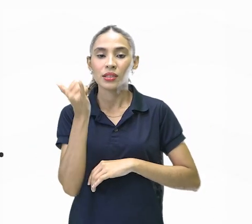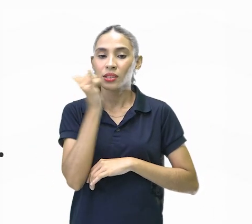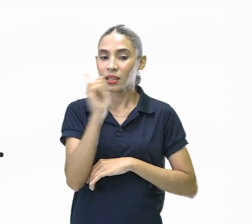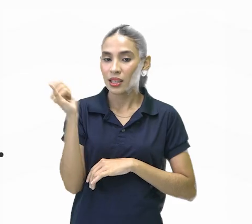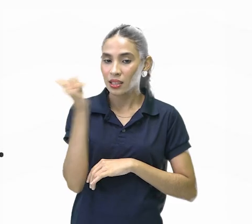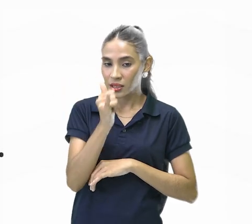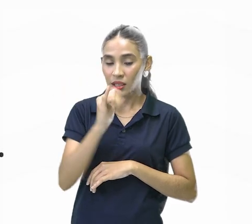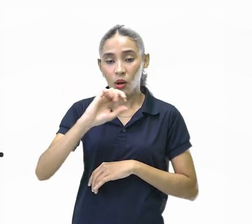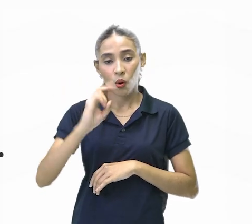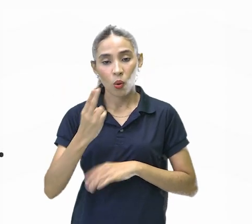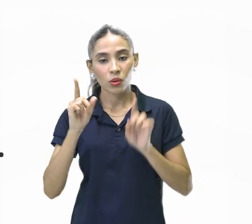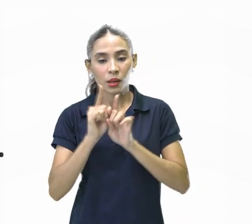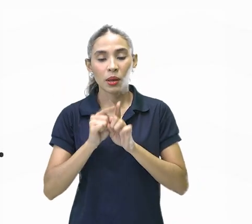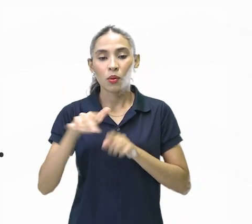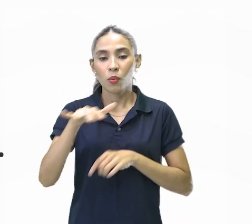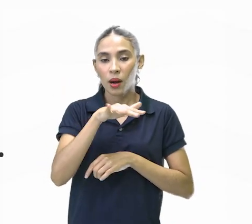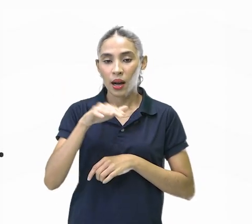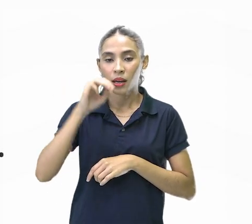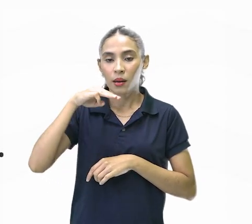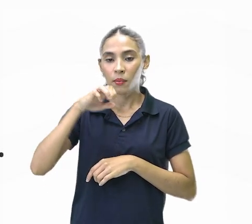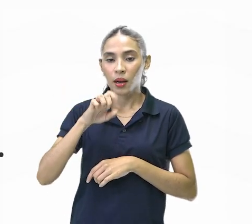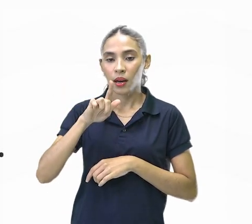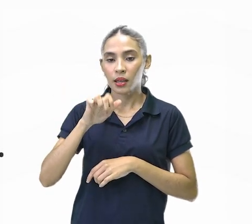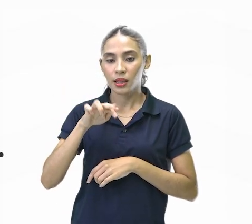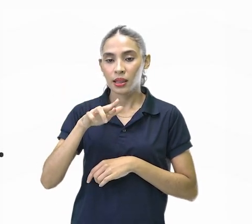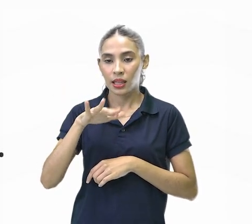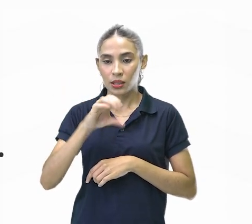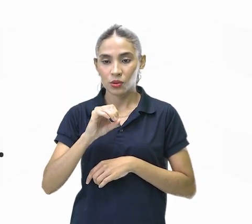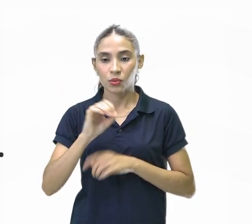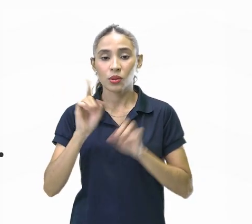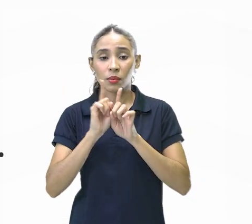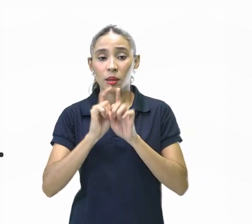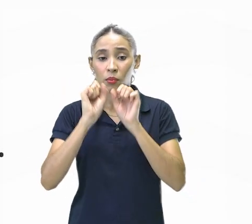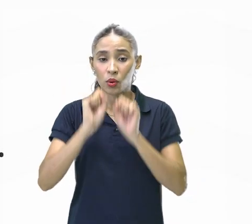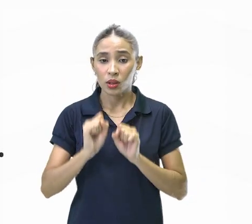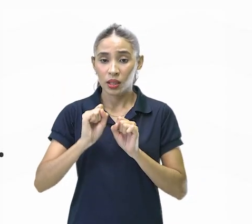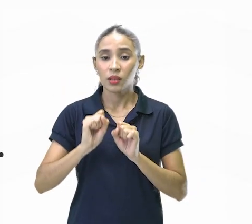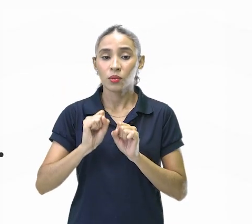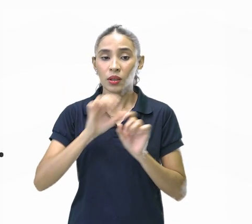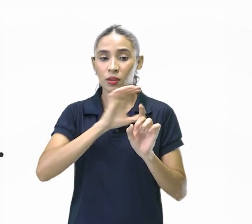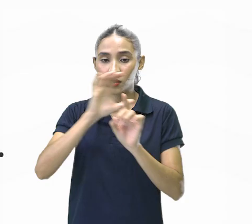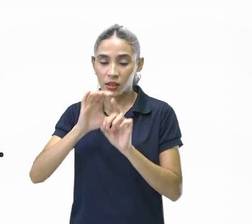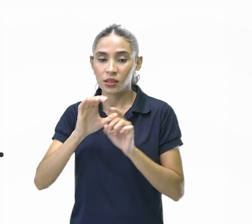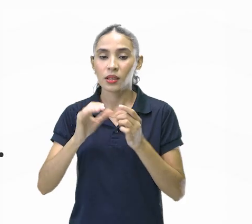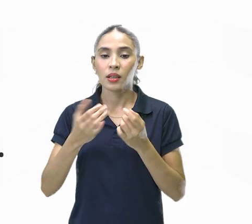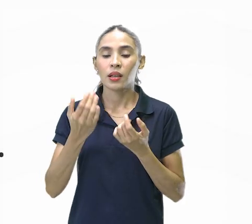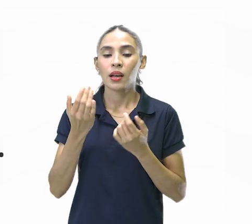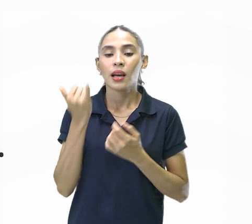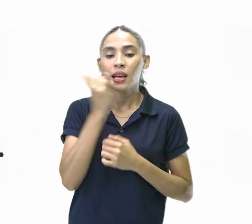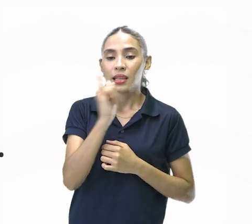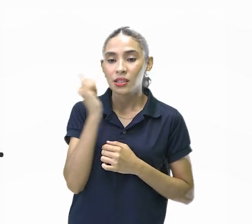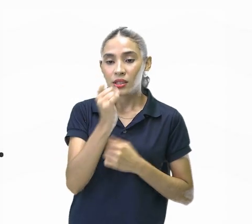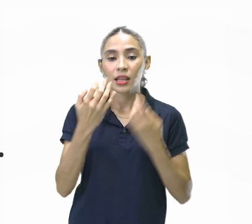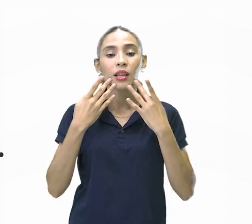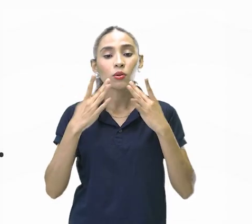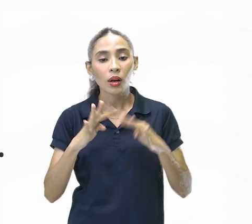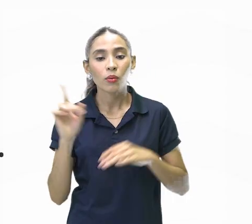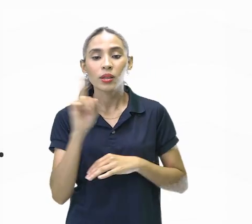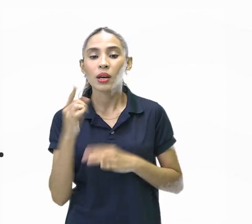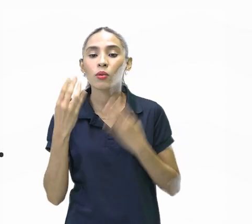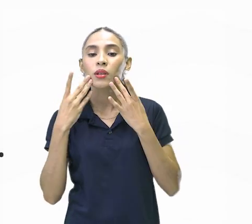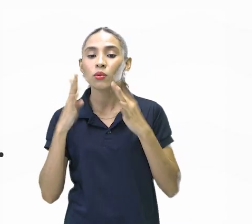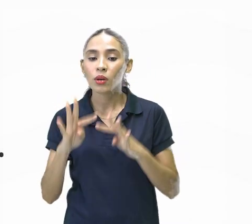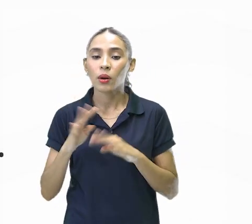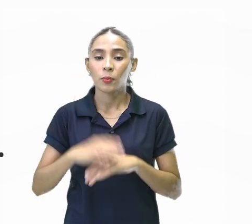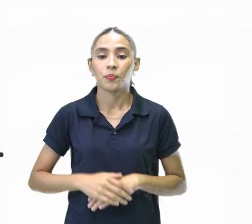um campo elétrico e um campo magnético, podendo ser proveniente de fontes naturais e não naturais, como